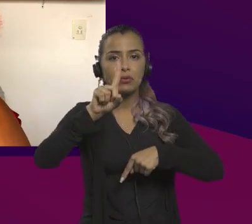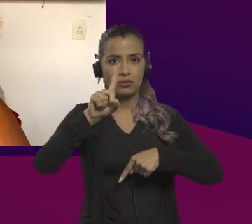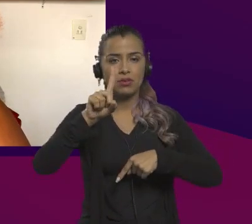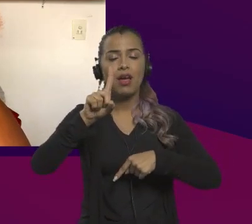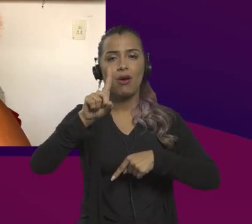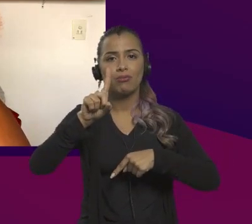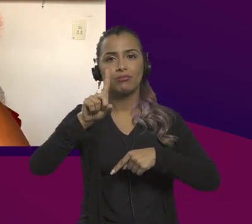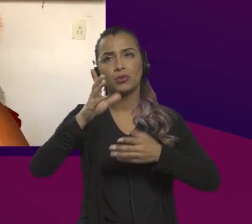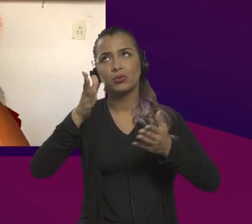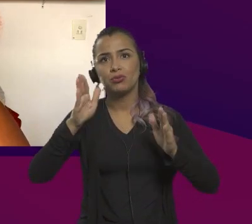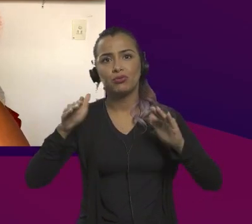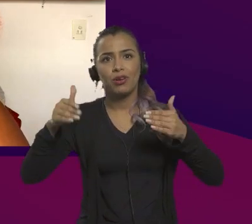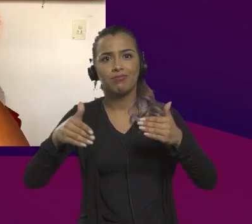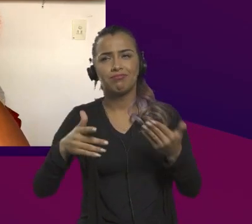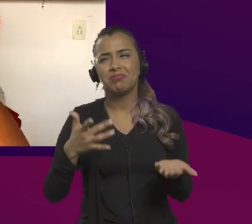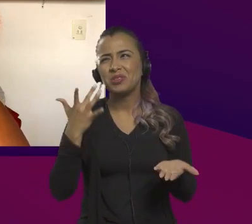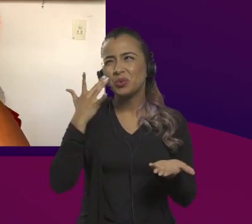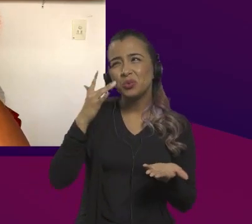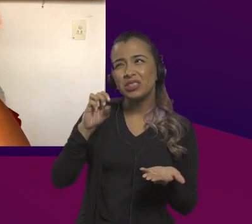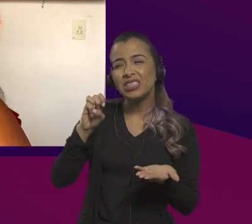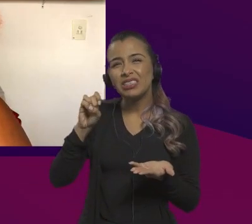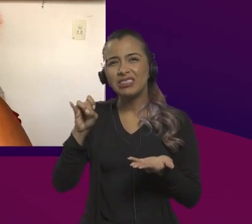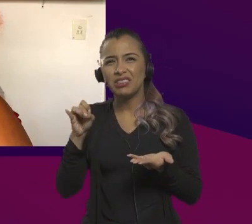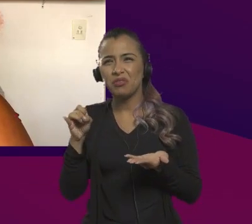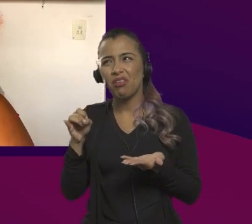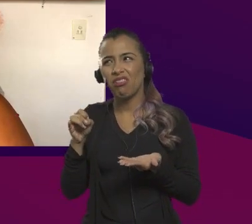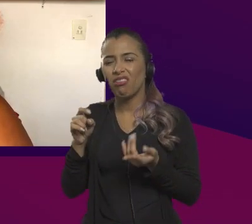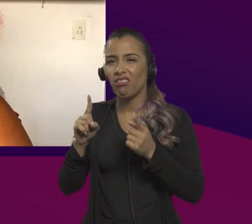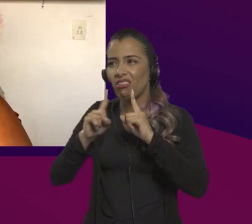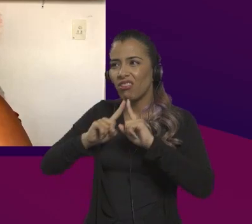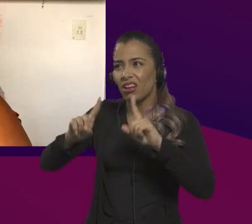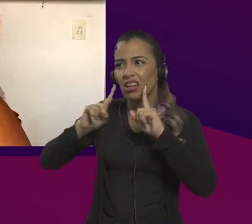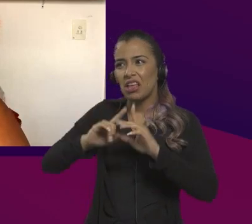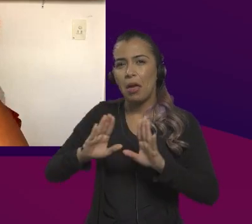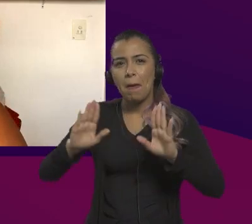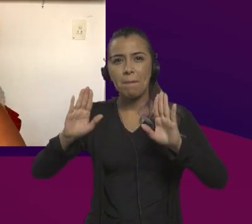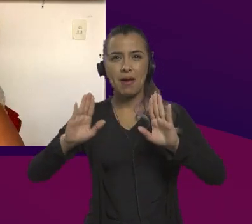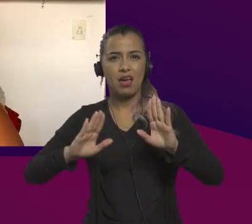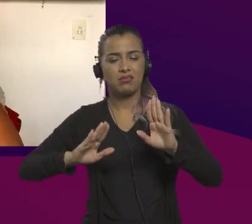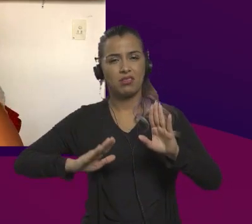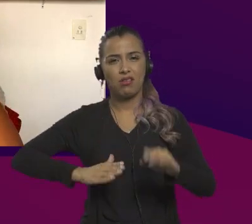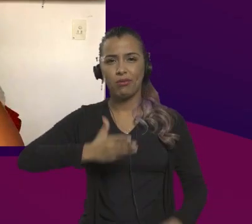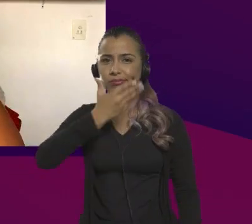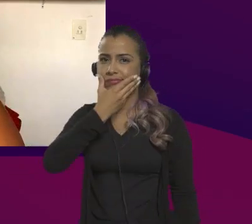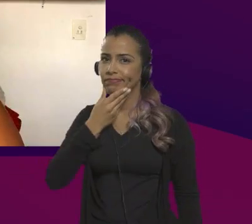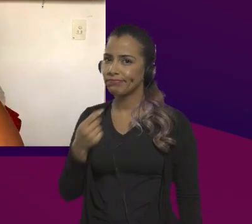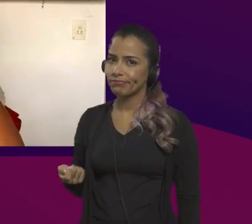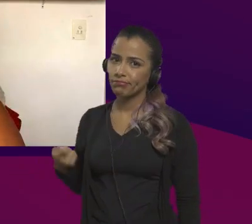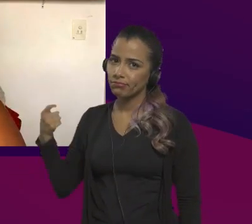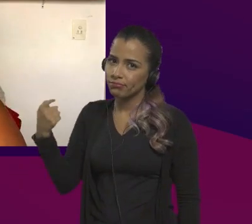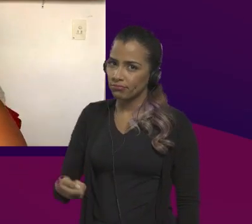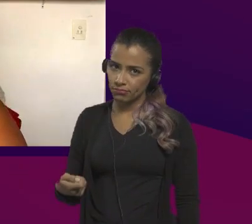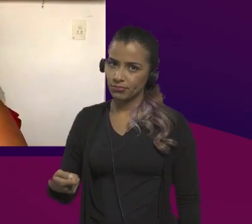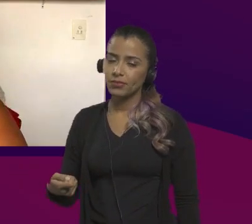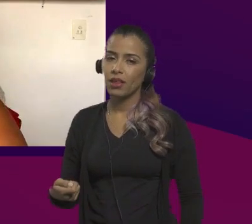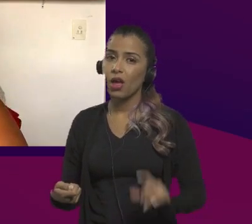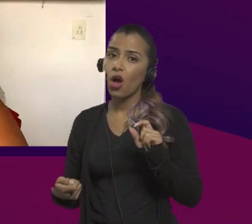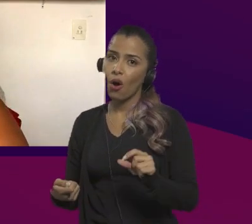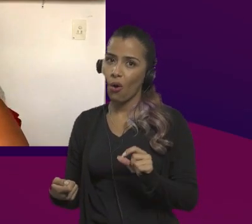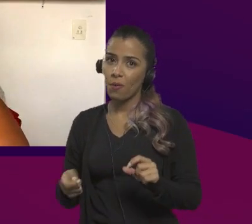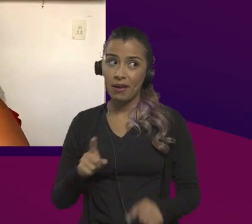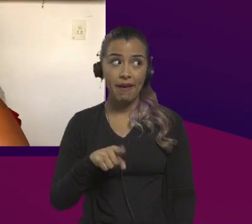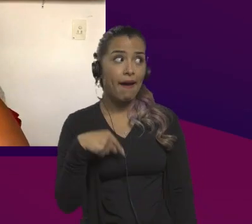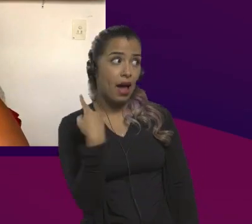para, sei lá, não sei se vou falar, hein, vou falar mimimi aqui, para o patriarcado é interessante que a gente se odeie, certo? Então, Sim.